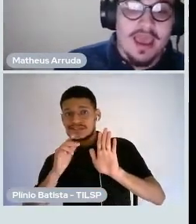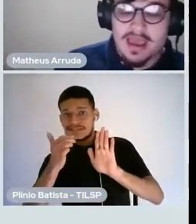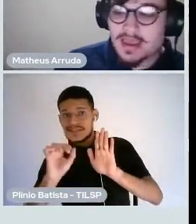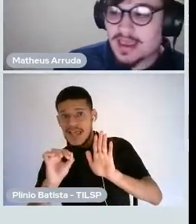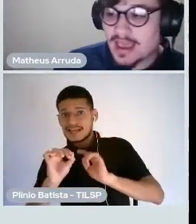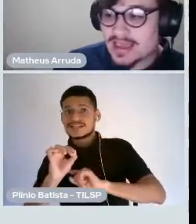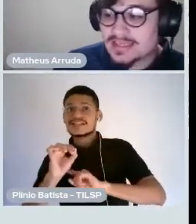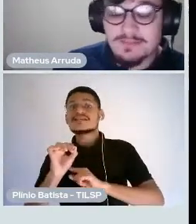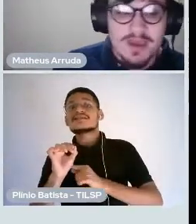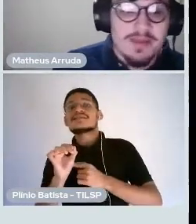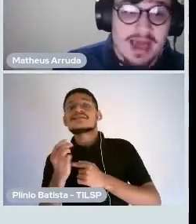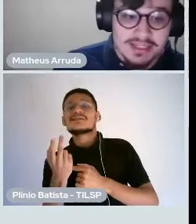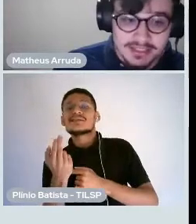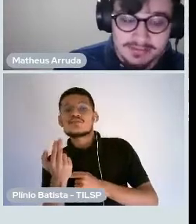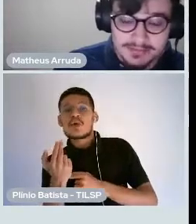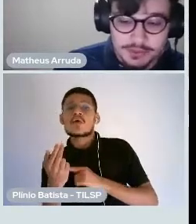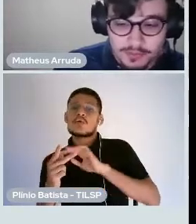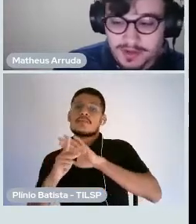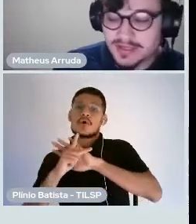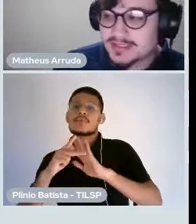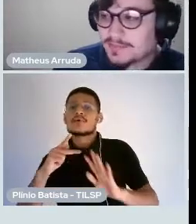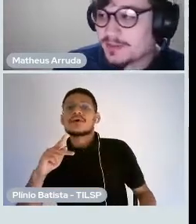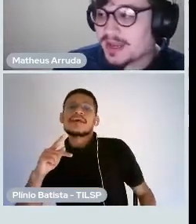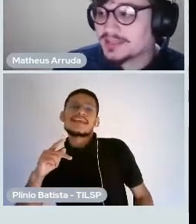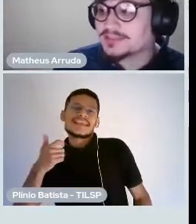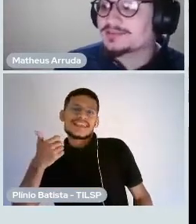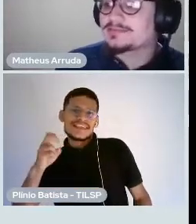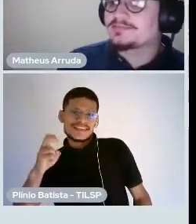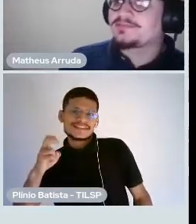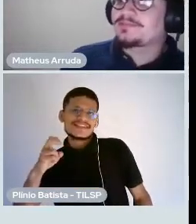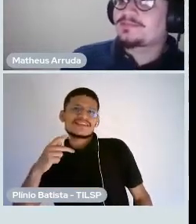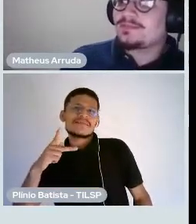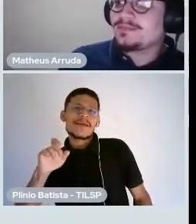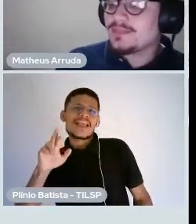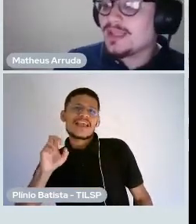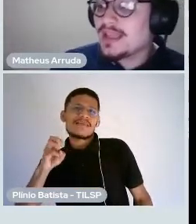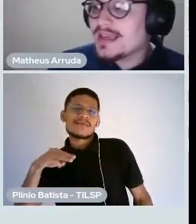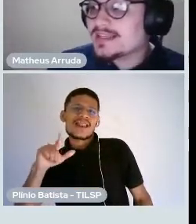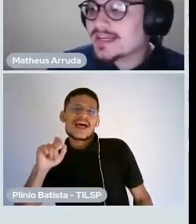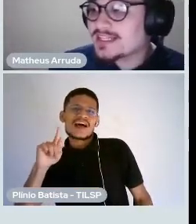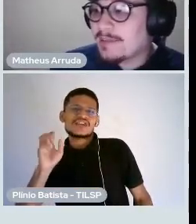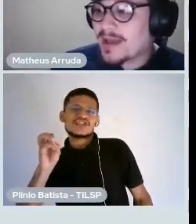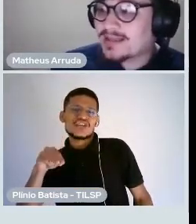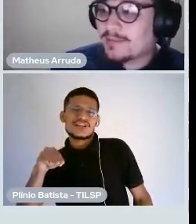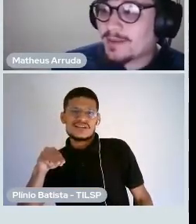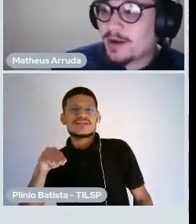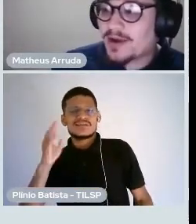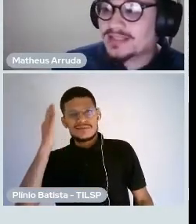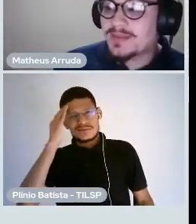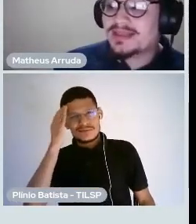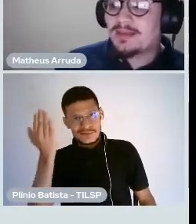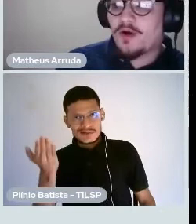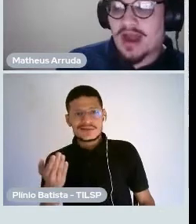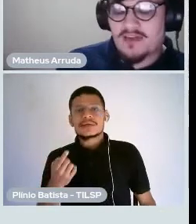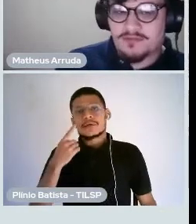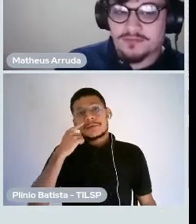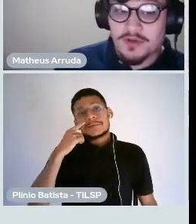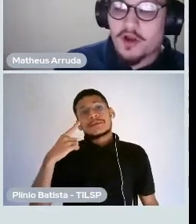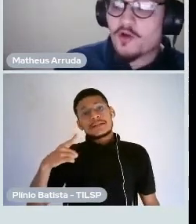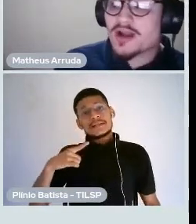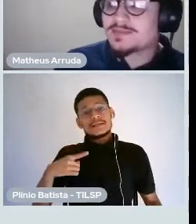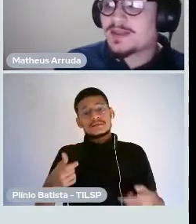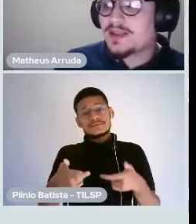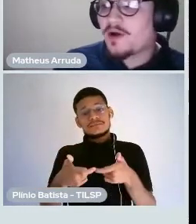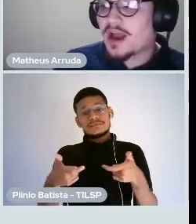não, é 15 de permilagem, né? Desculpa, 15 de permilagem. E se a gente já passa aqui para o crescimento